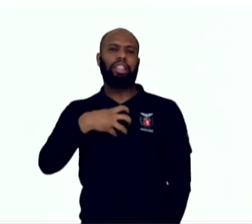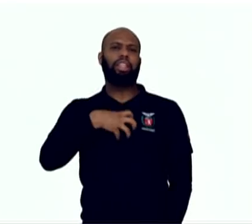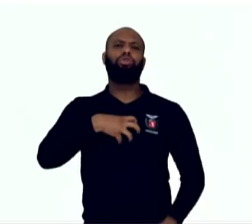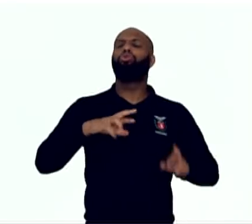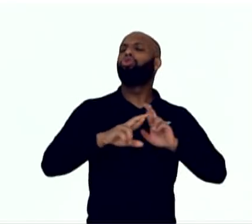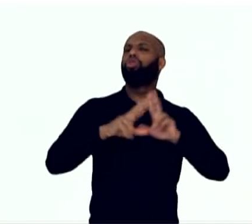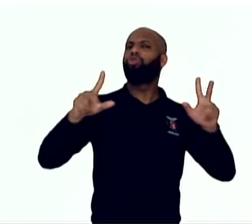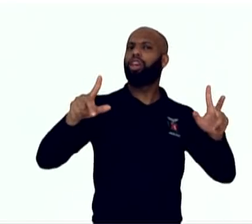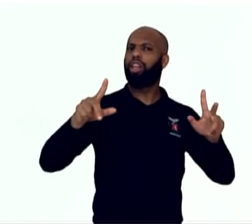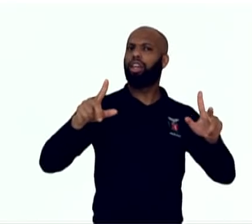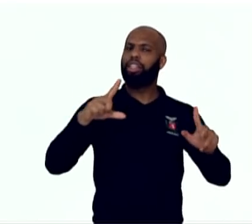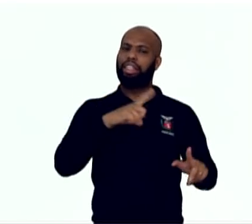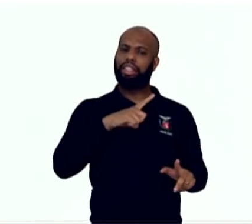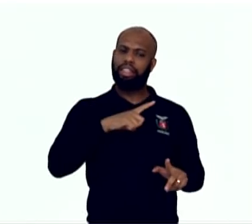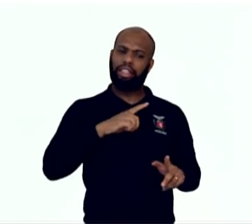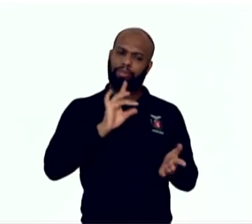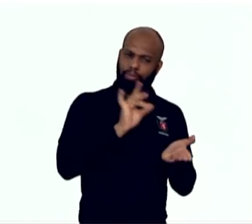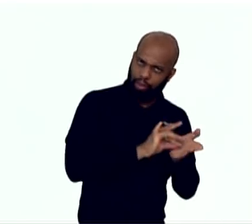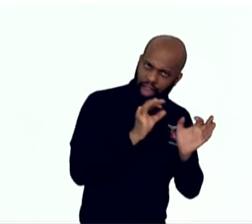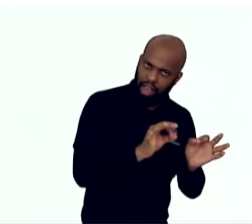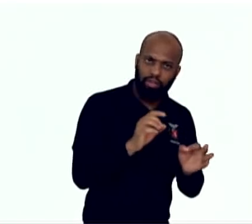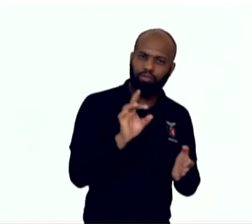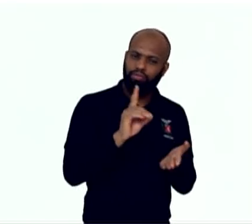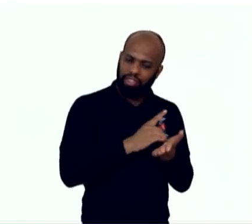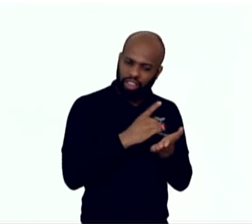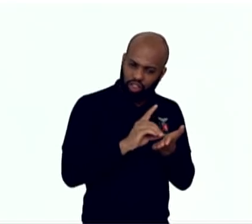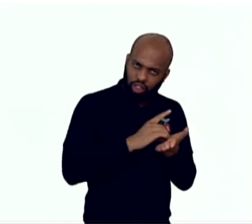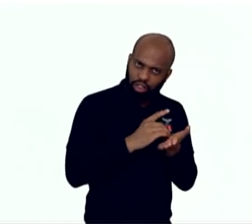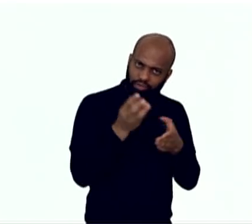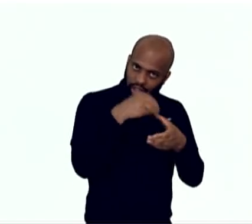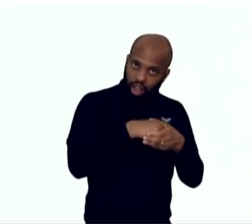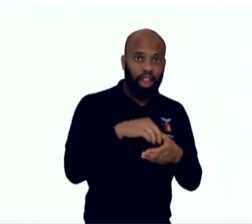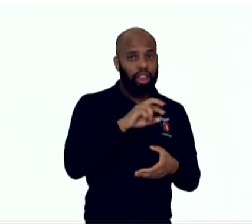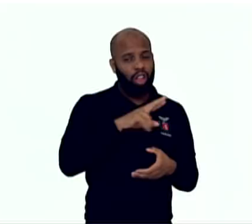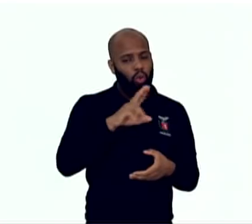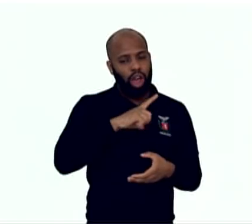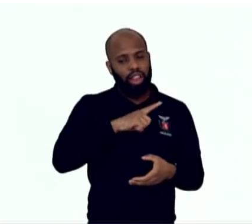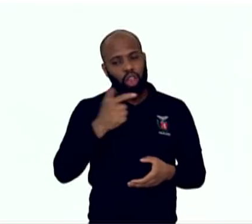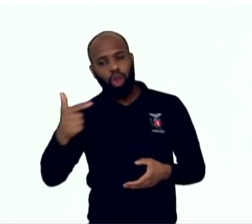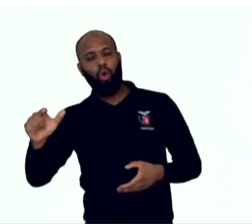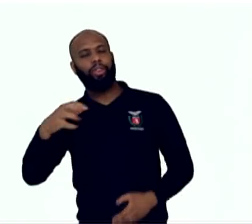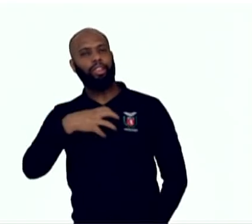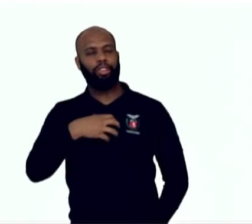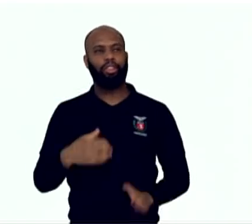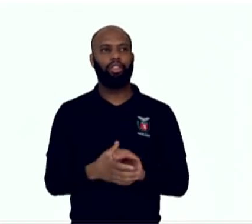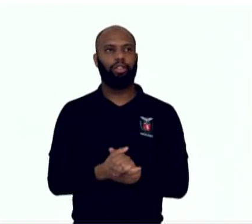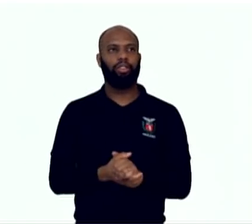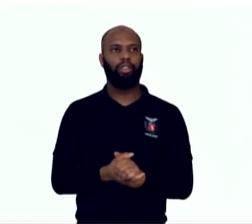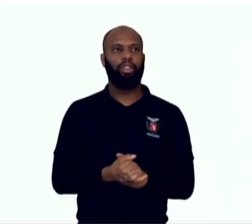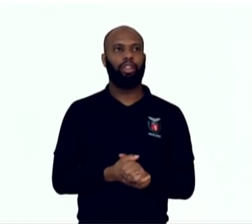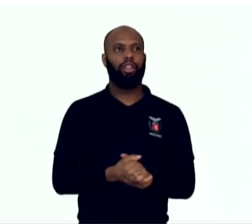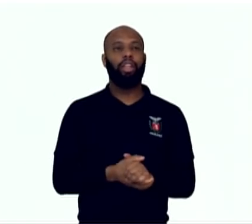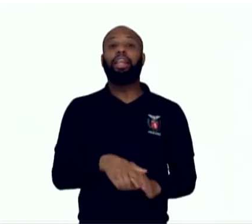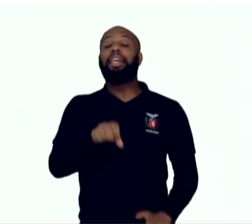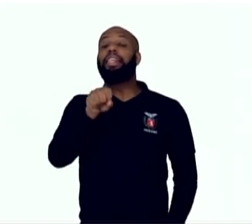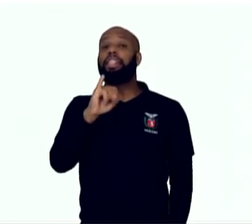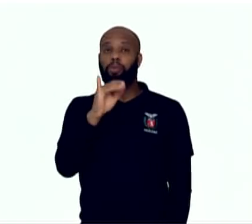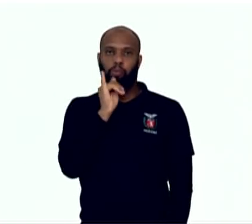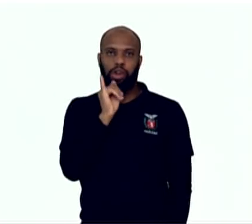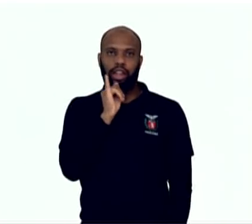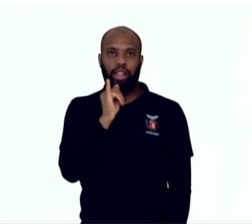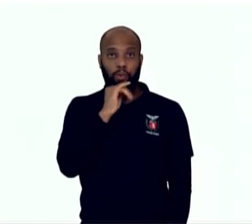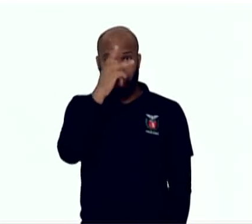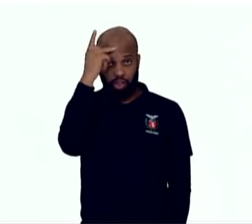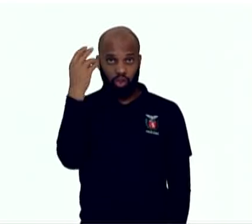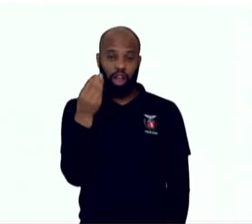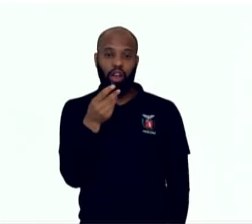do seu sentido literal, do seu sentido de dicionário. Então, exemplo. Olha lá. Se quando a autora